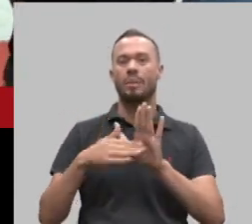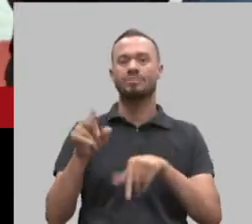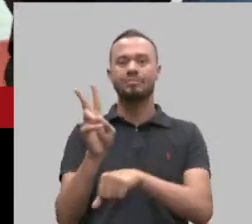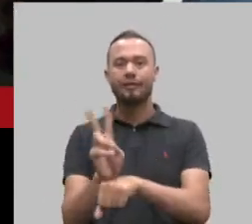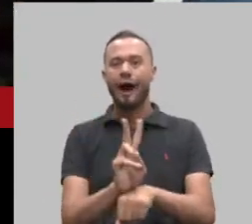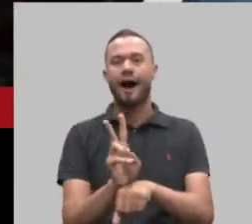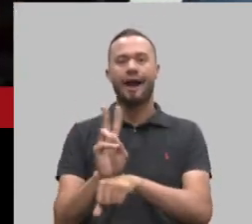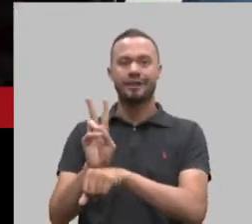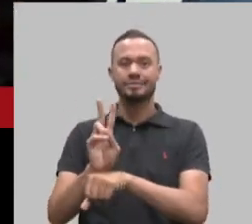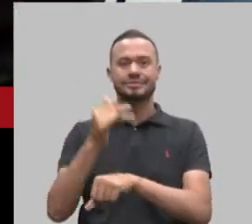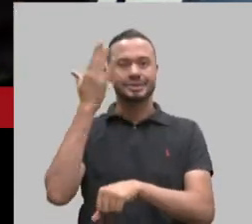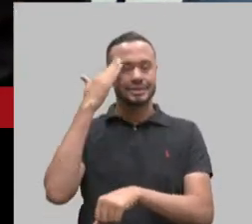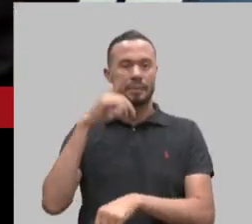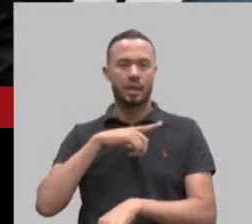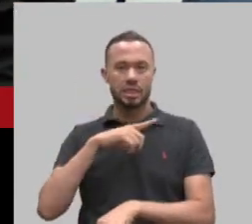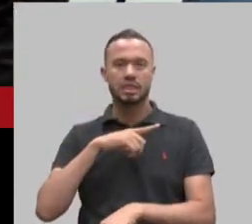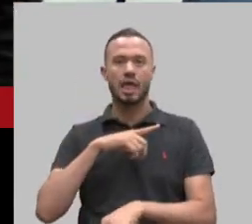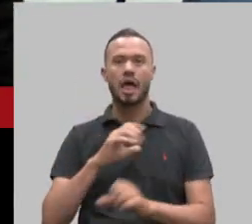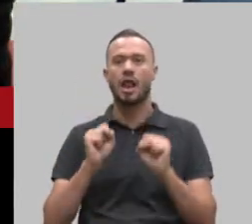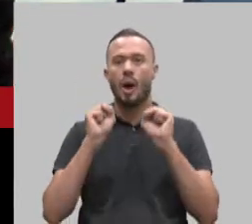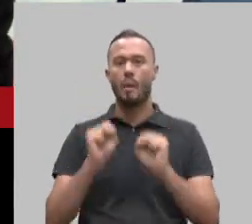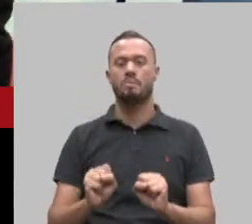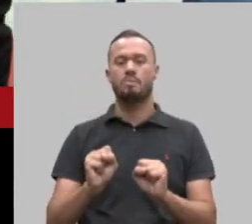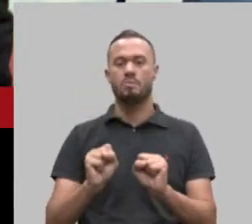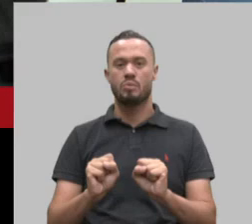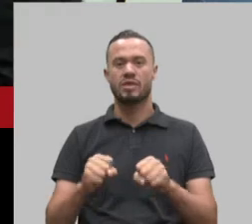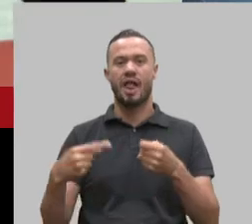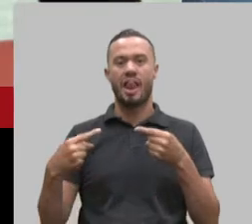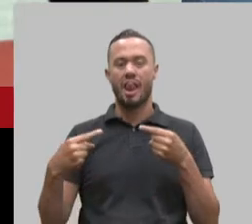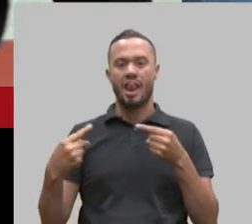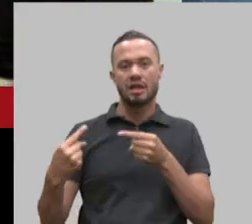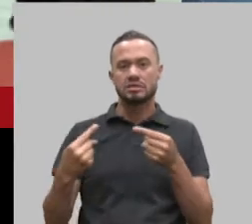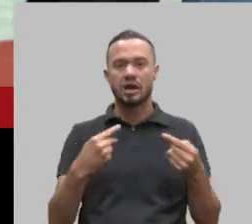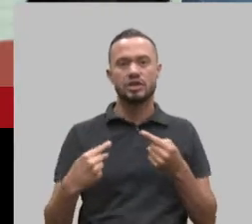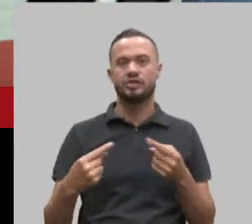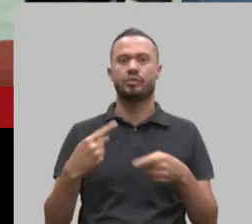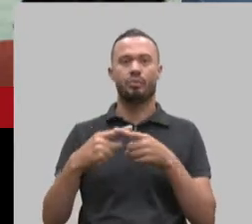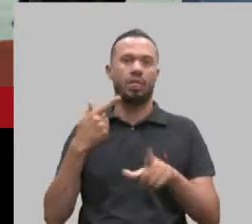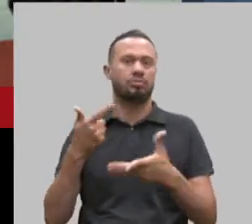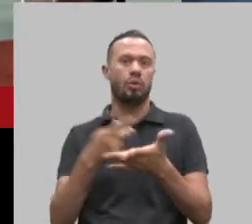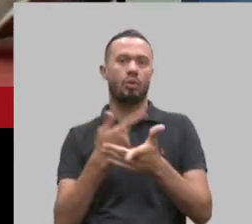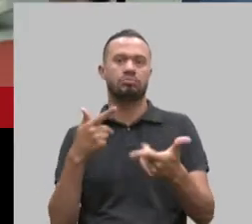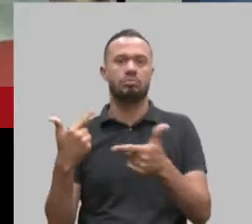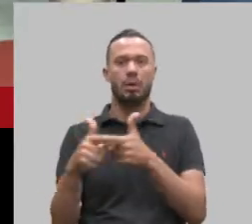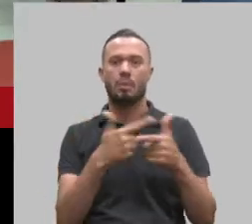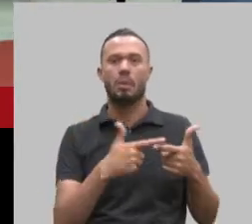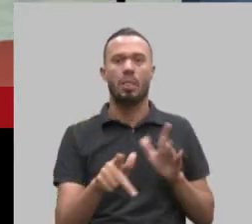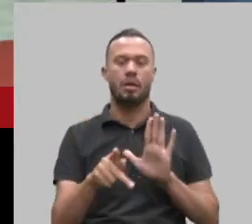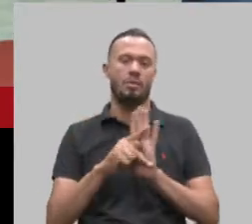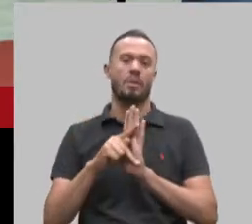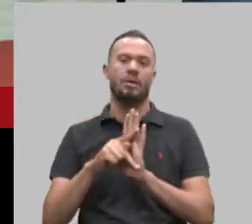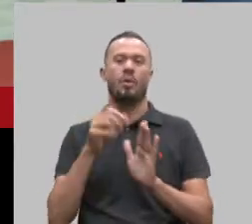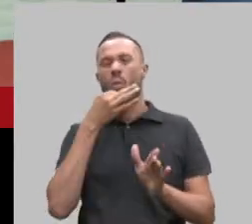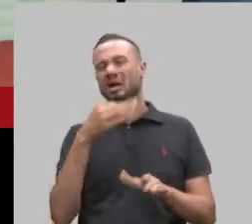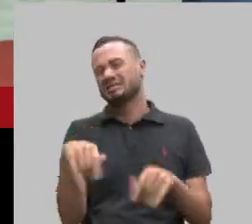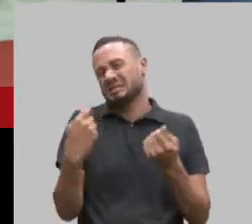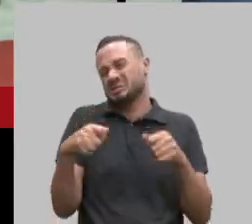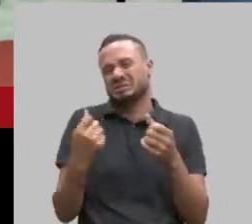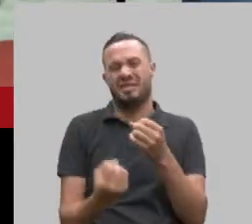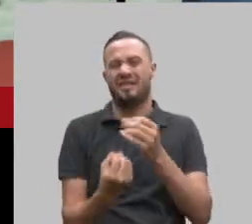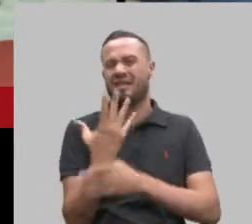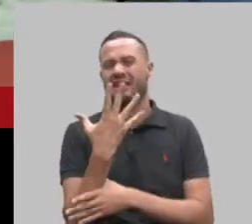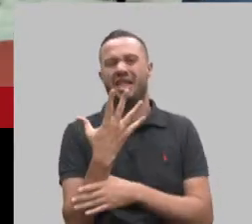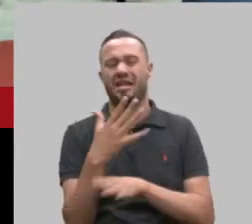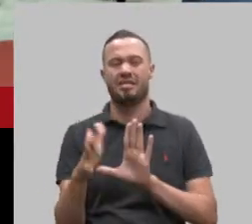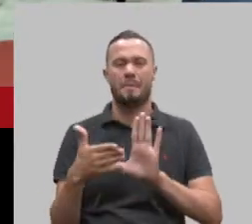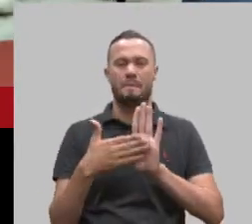já existe o poder legislativo para isso e se não ocorre é negligência do próprio Então acho desnecessária criação desse programa